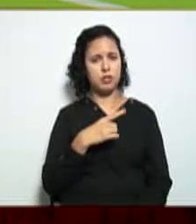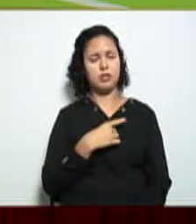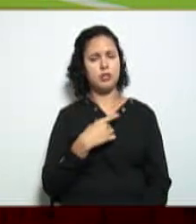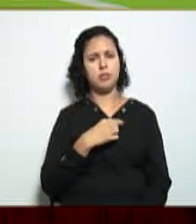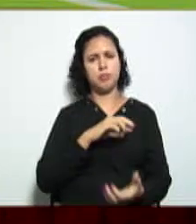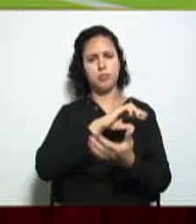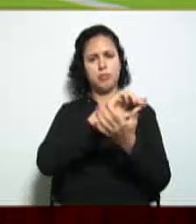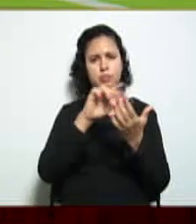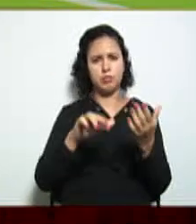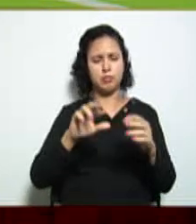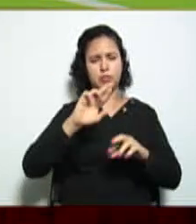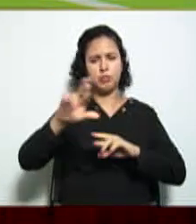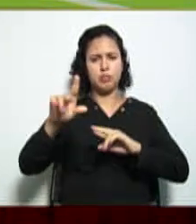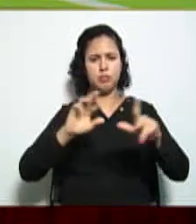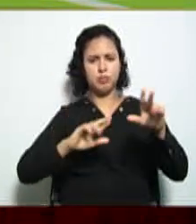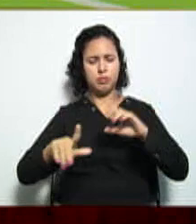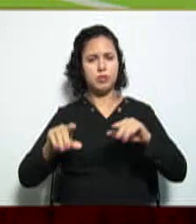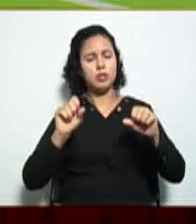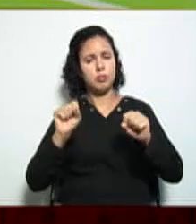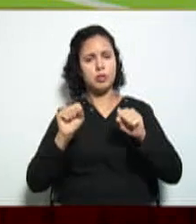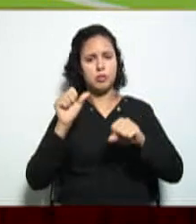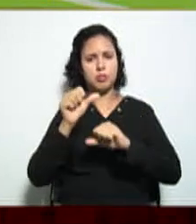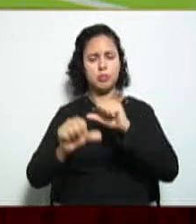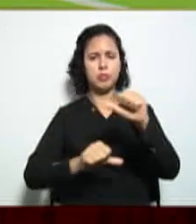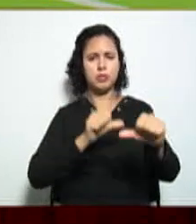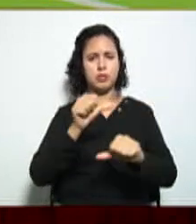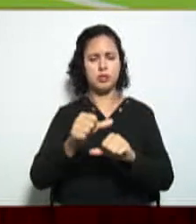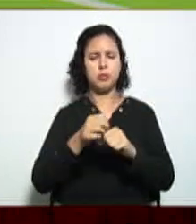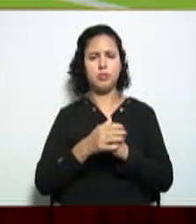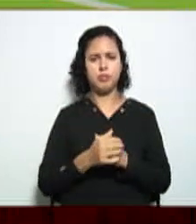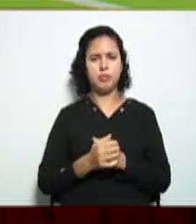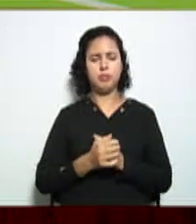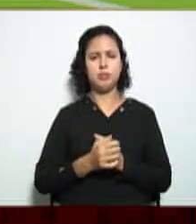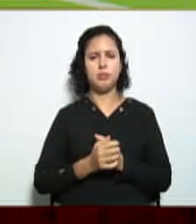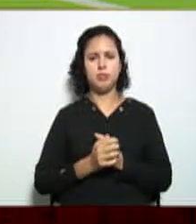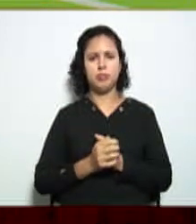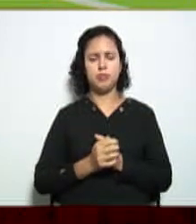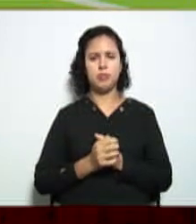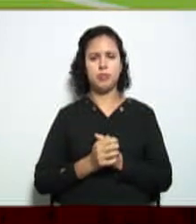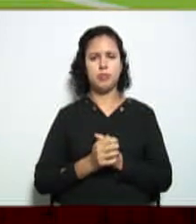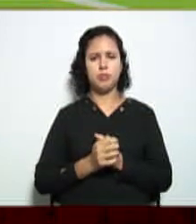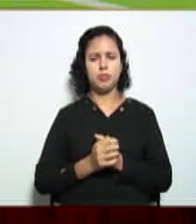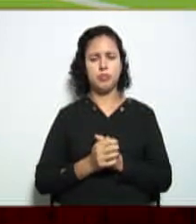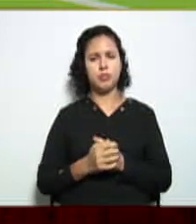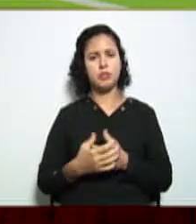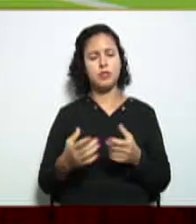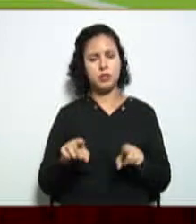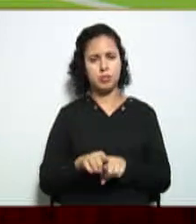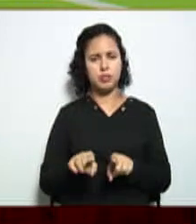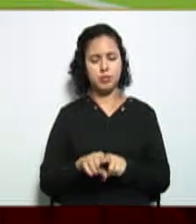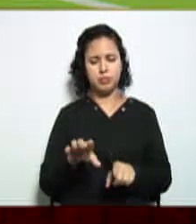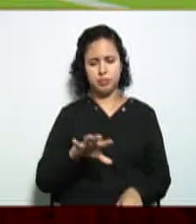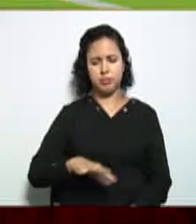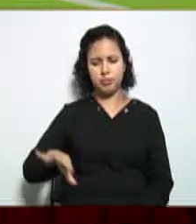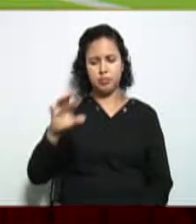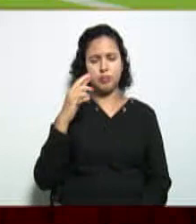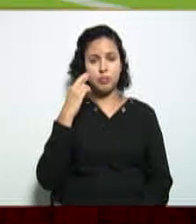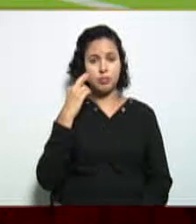variação, né? O que é hoje pode não ser amanhã, tá, gente? Então, ó, Depende também da região, né,